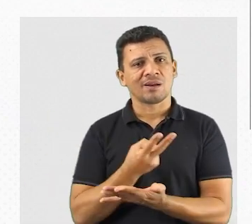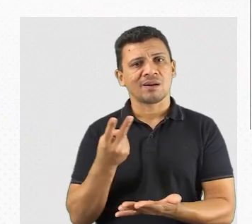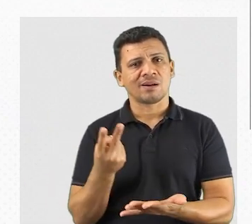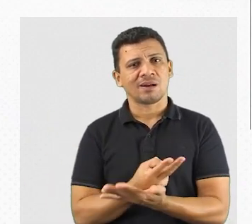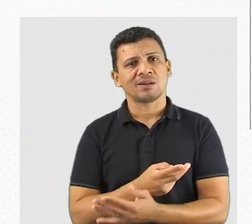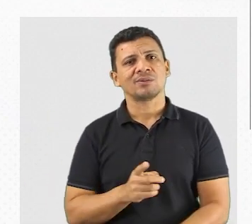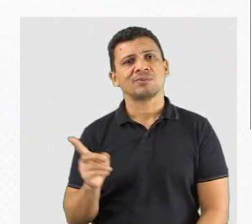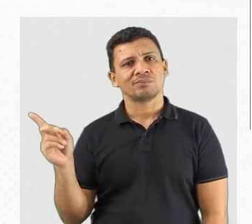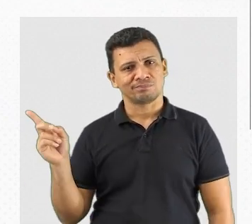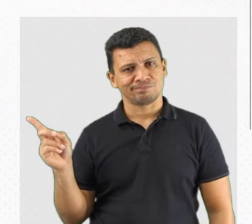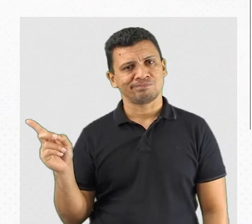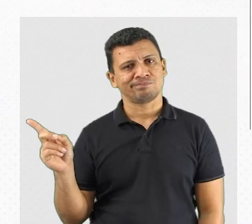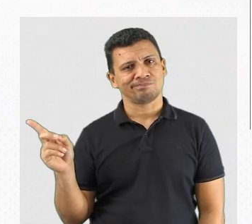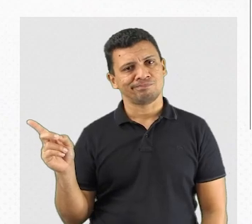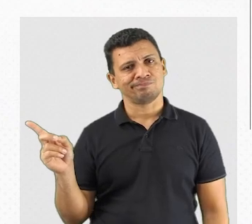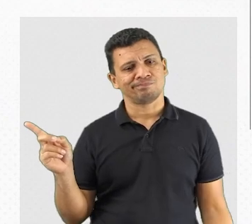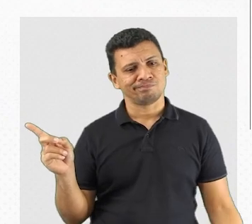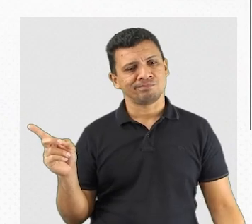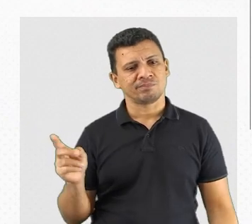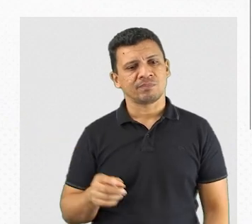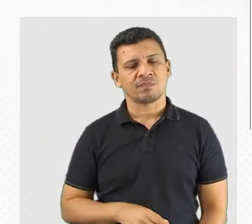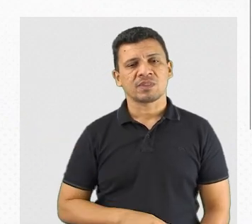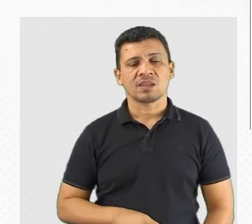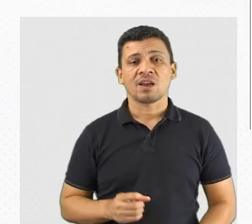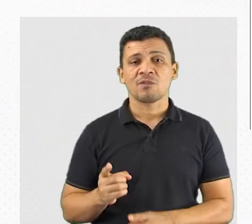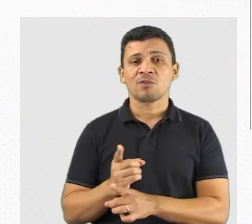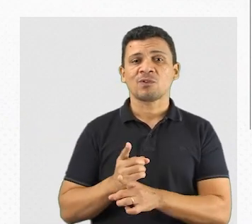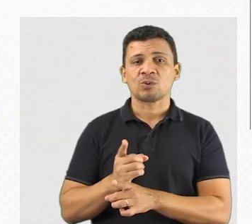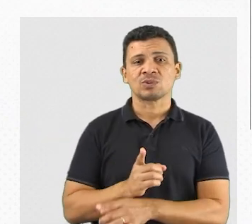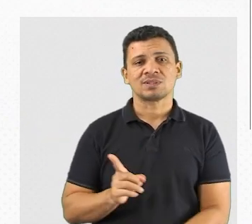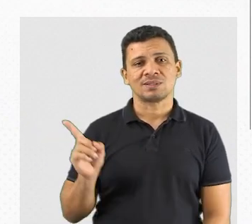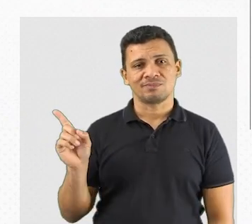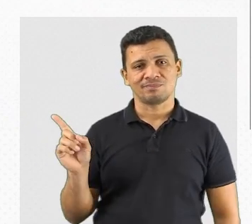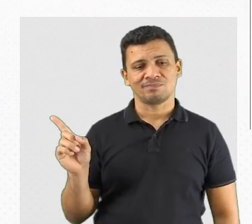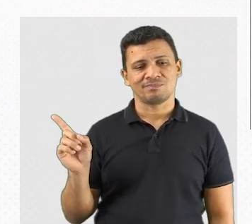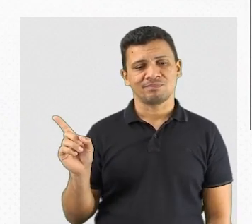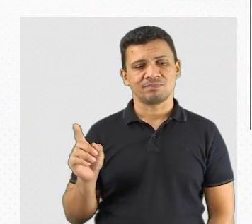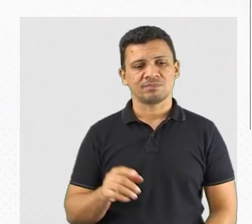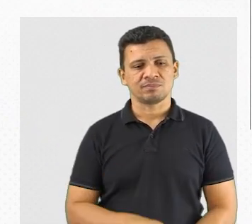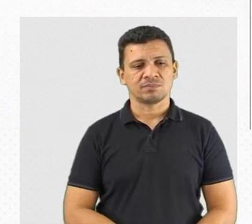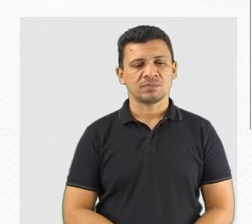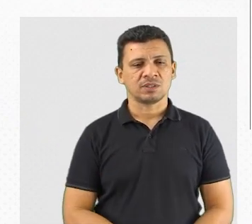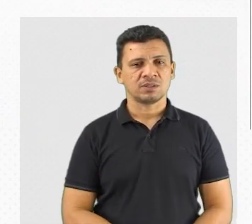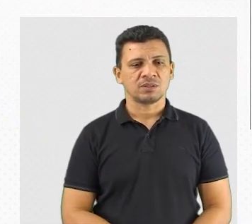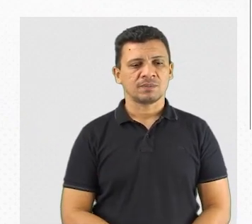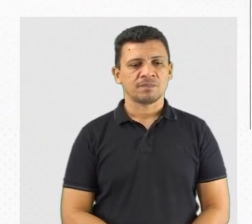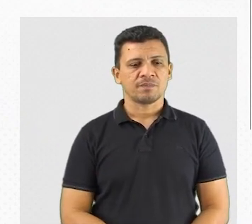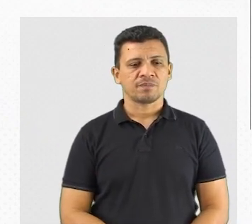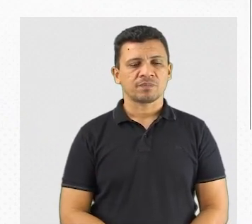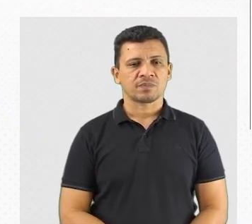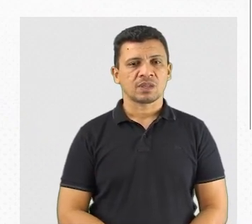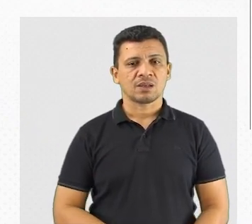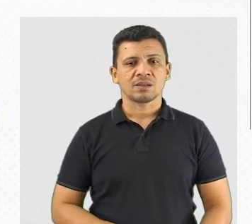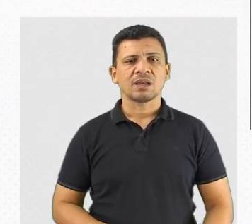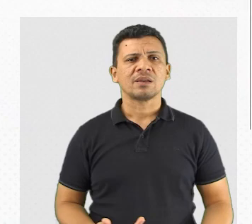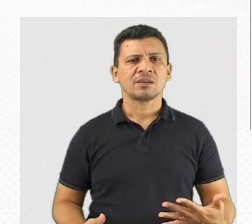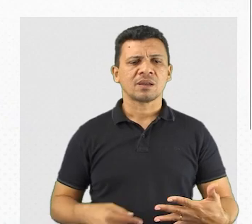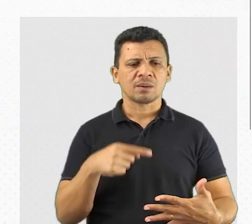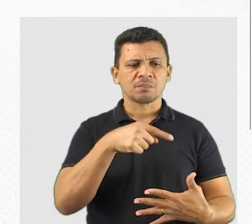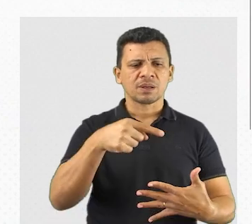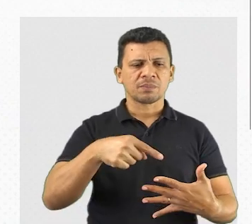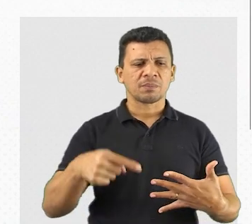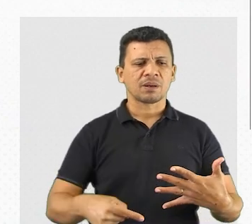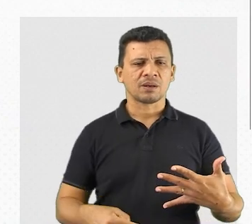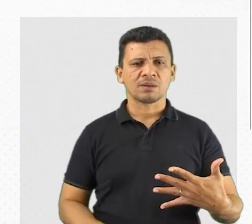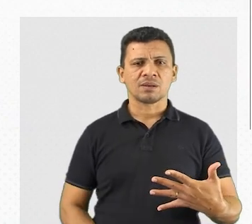aumentar a temperatura de ebulição. Então, essa aqui é falsa. Então, se ela é falsa, nós ficamos apenas com a 1.